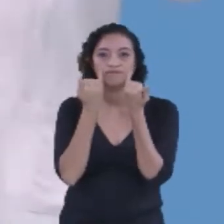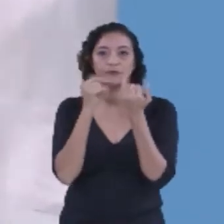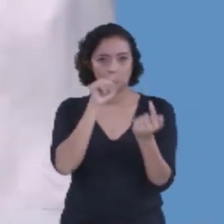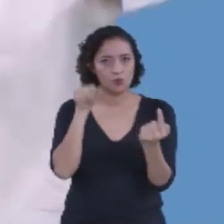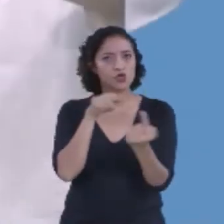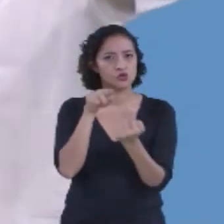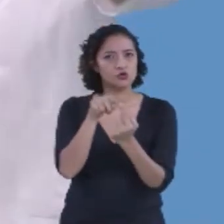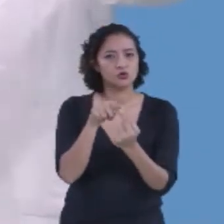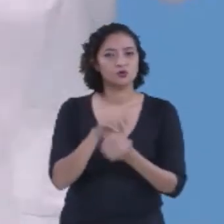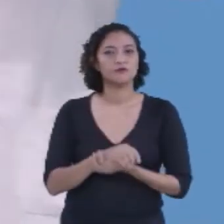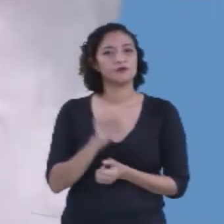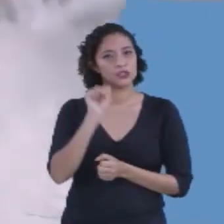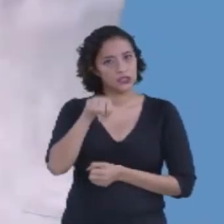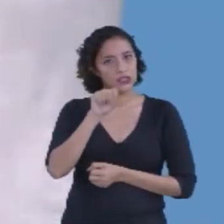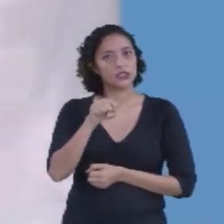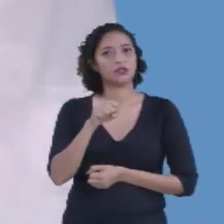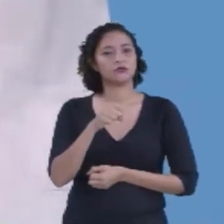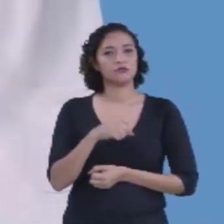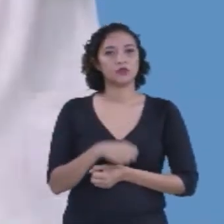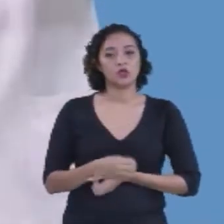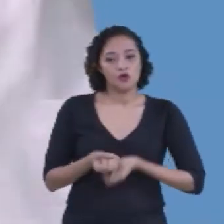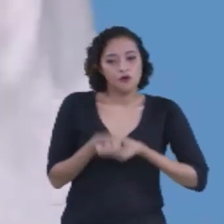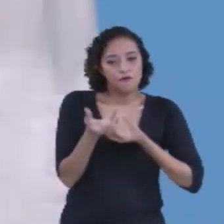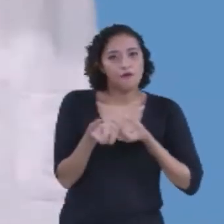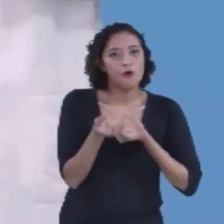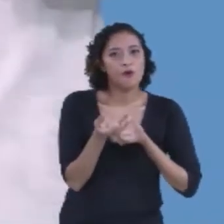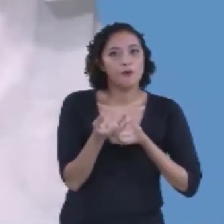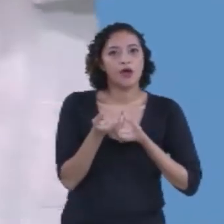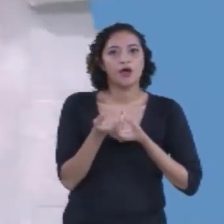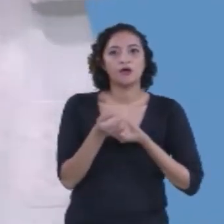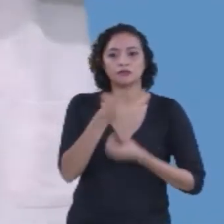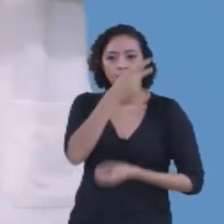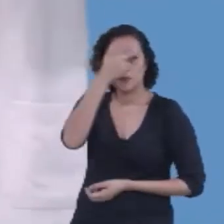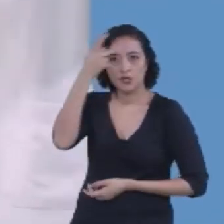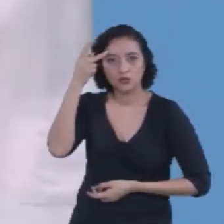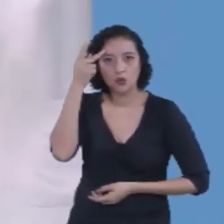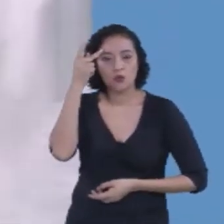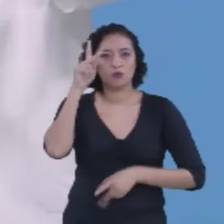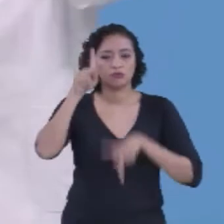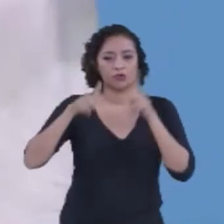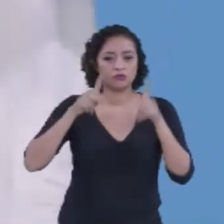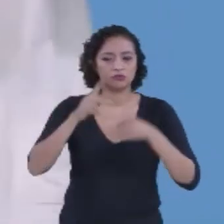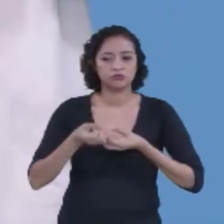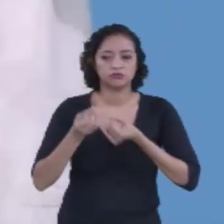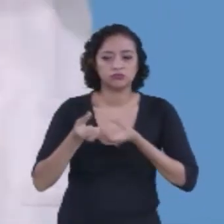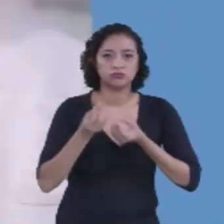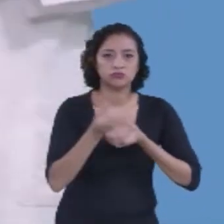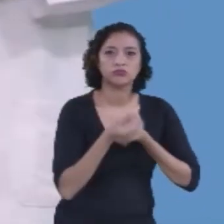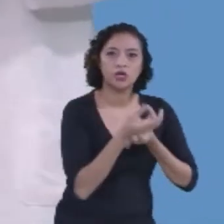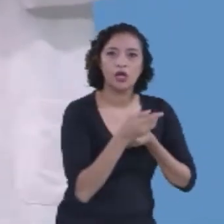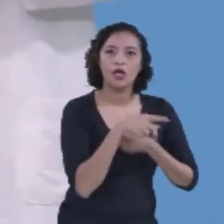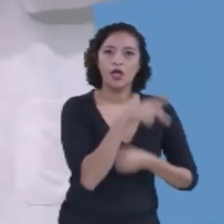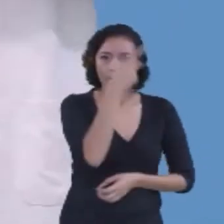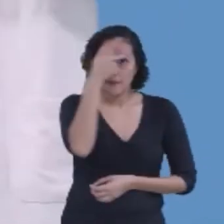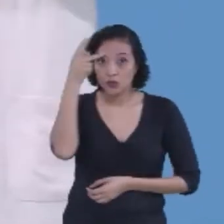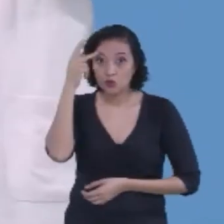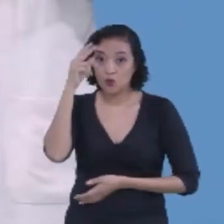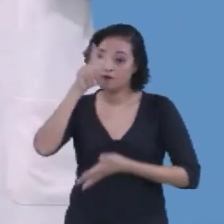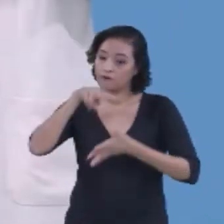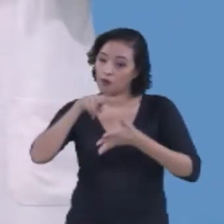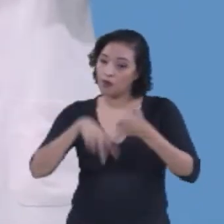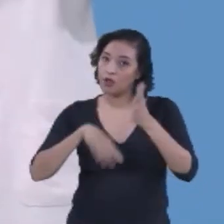de transmitir informação para o outro, para a outra pessoa que vai ler, que vai ter contato com o seu